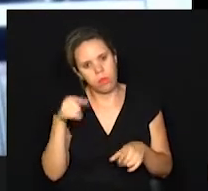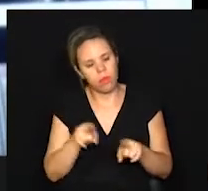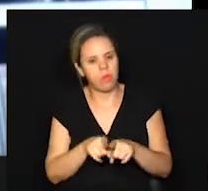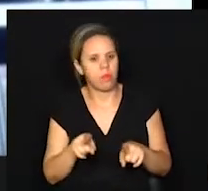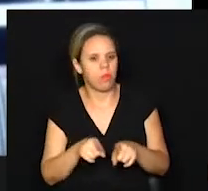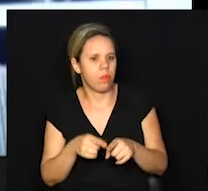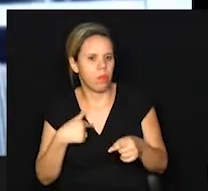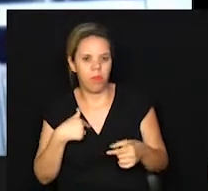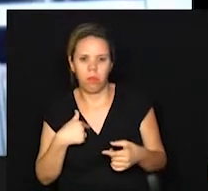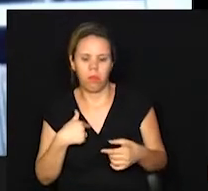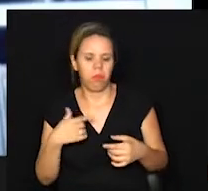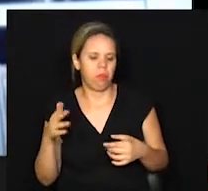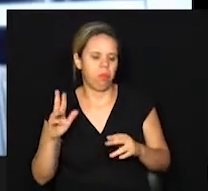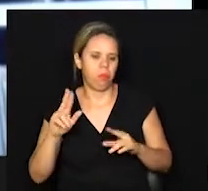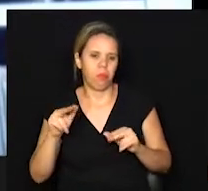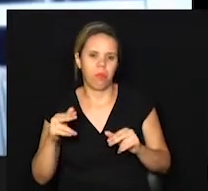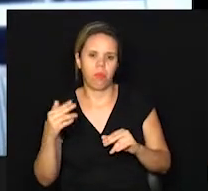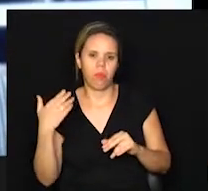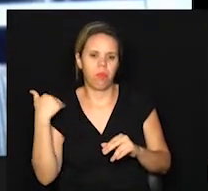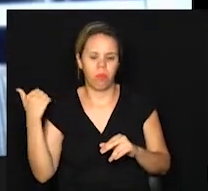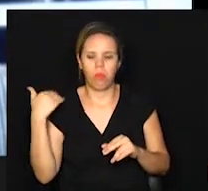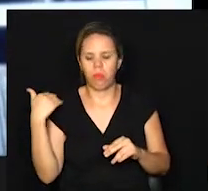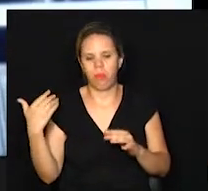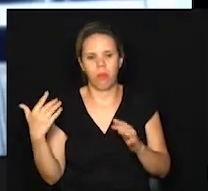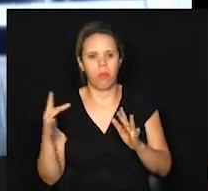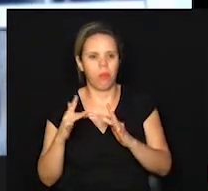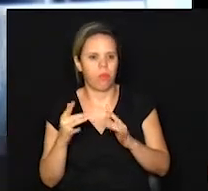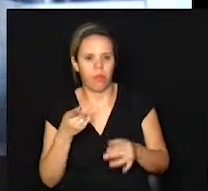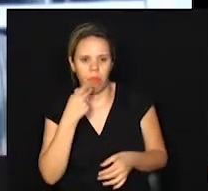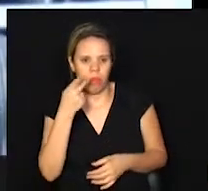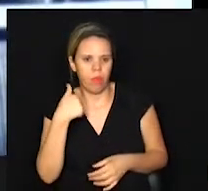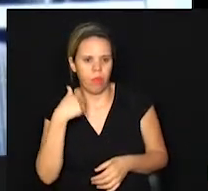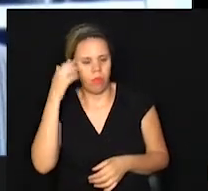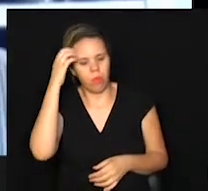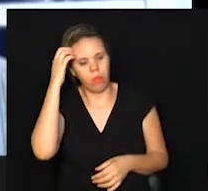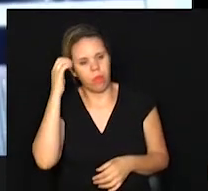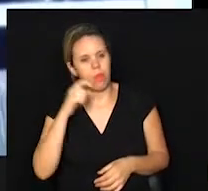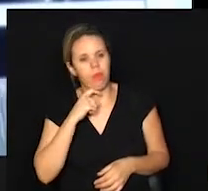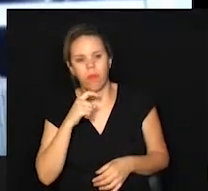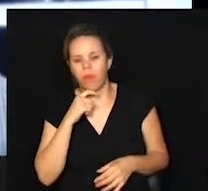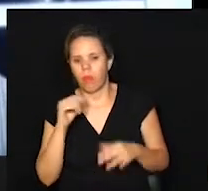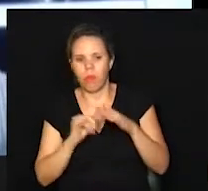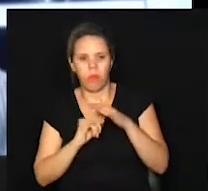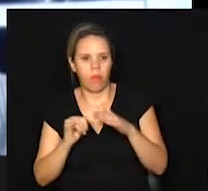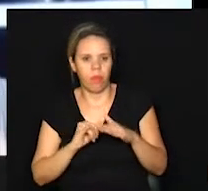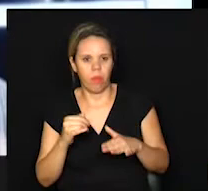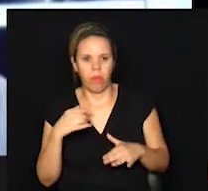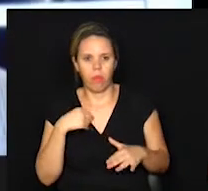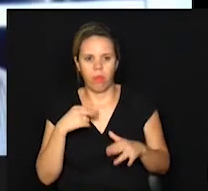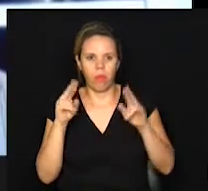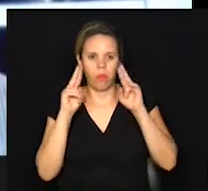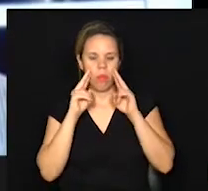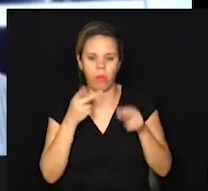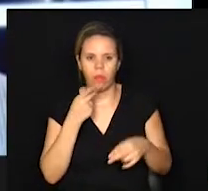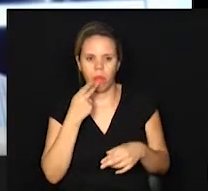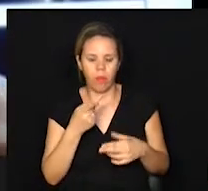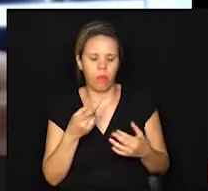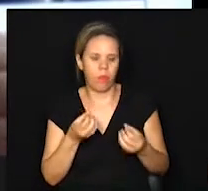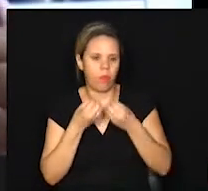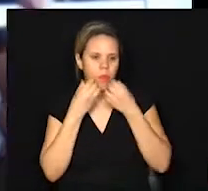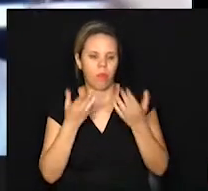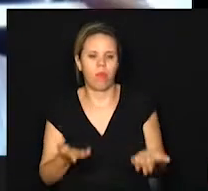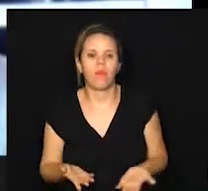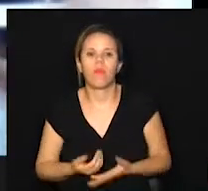fui contatado, como o doutor Hugo comentou, por ninguém da instituição para dar qualquer tipo de depoimento,